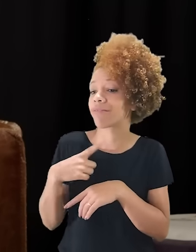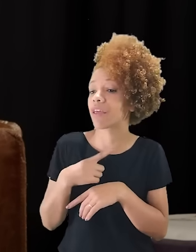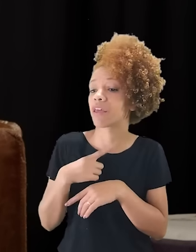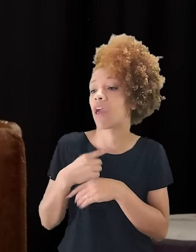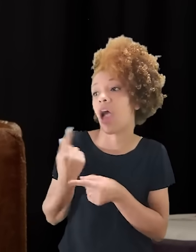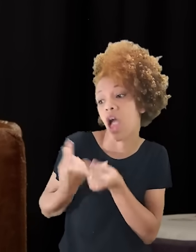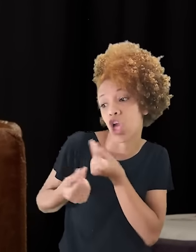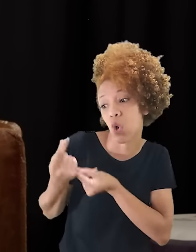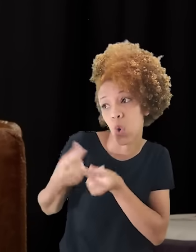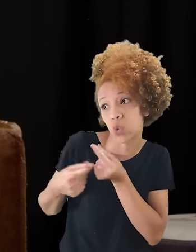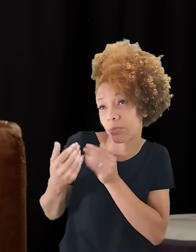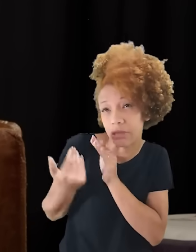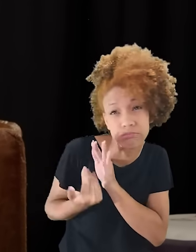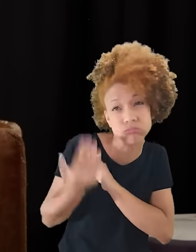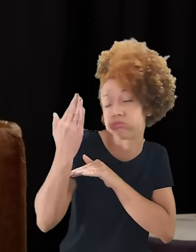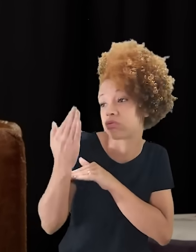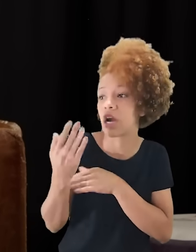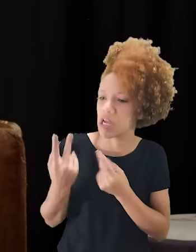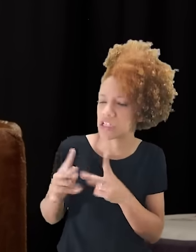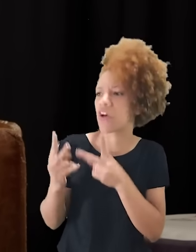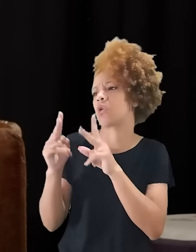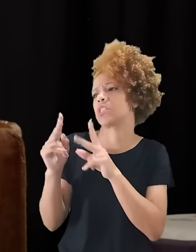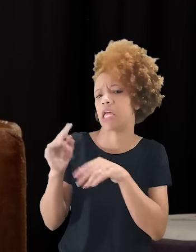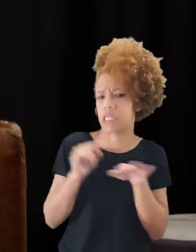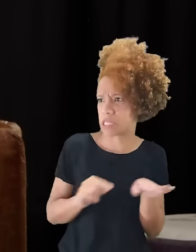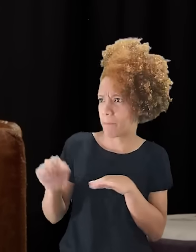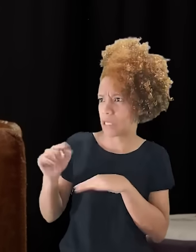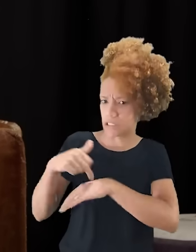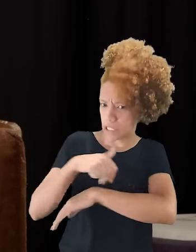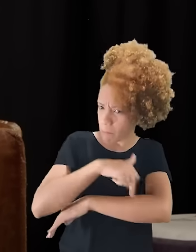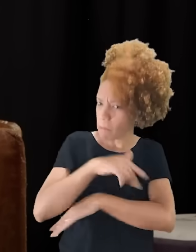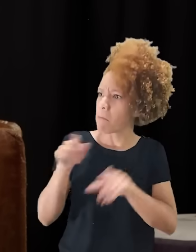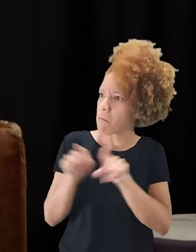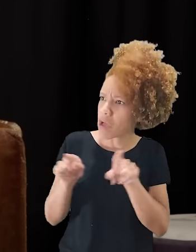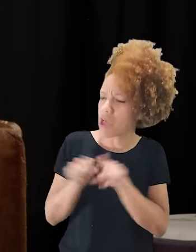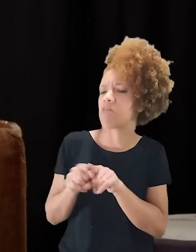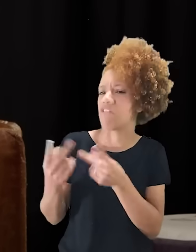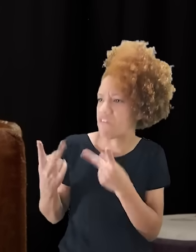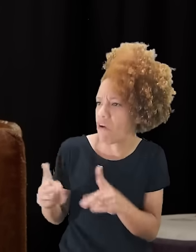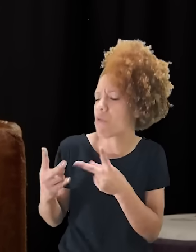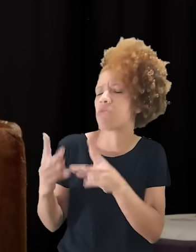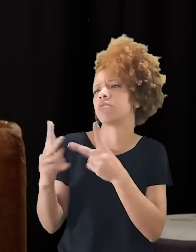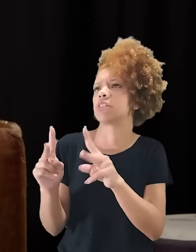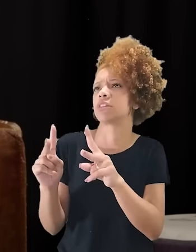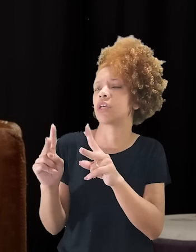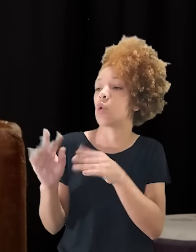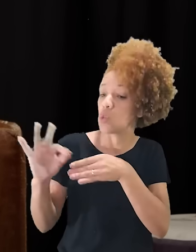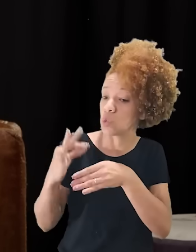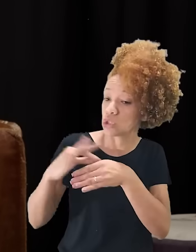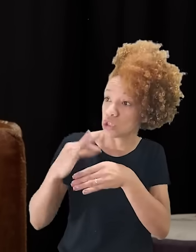né da economia que é altíssima então eles valorizam muito essa semana valorizam muito a moda valorizam muito os